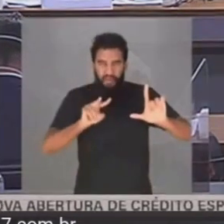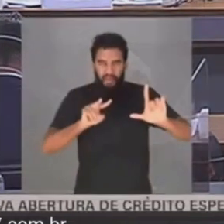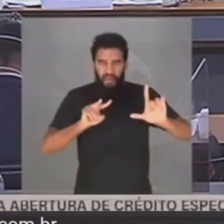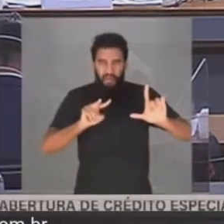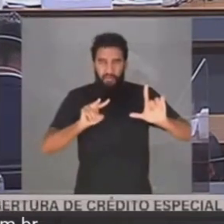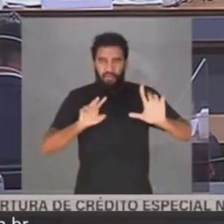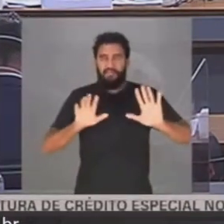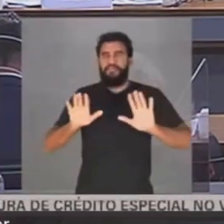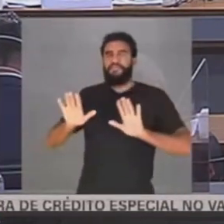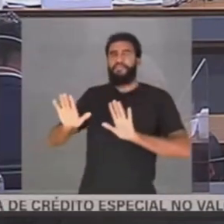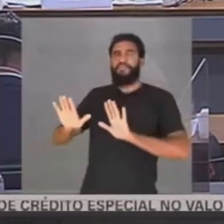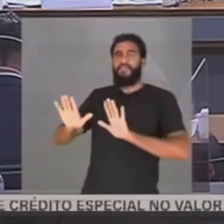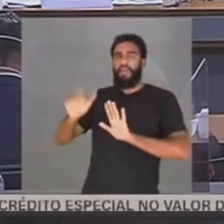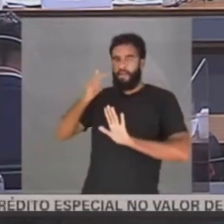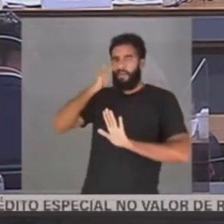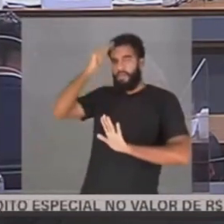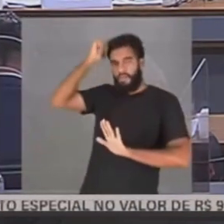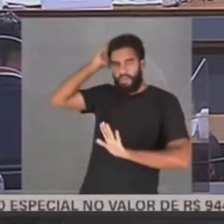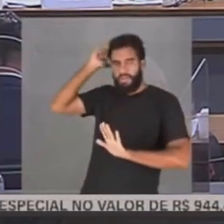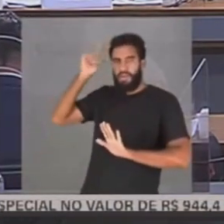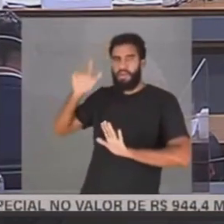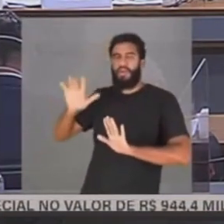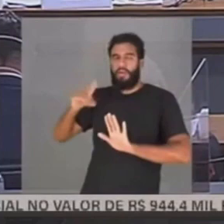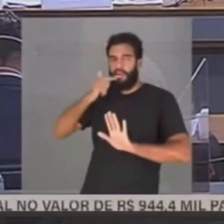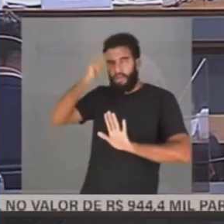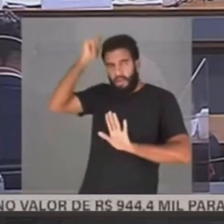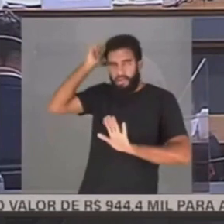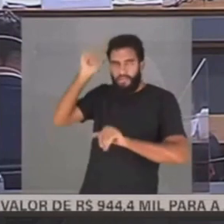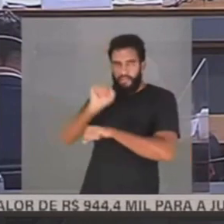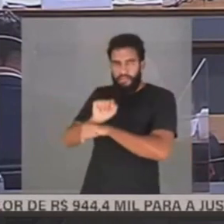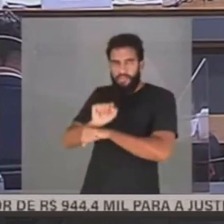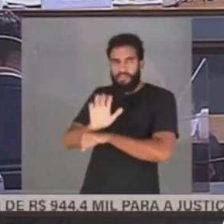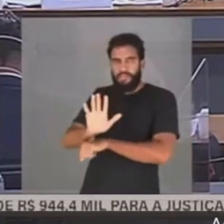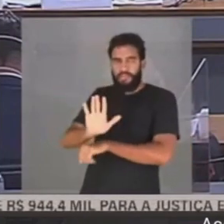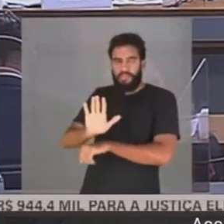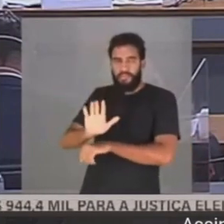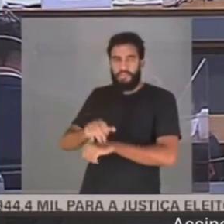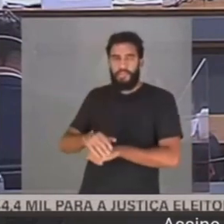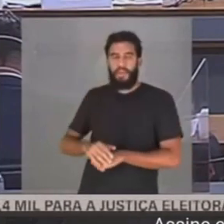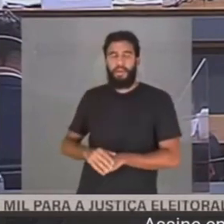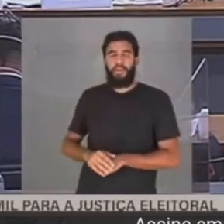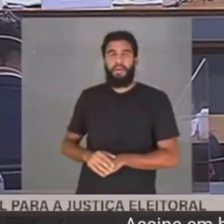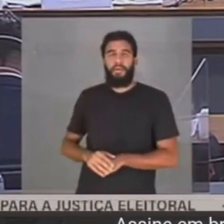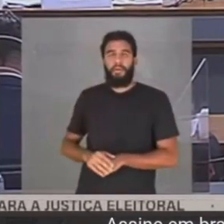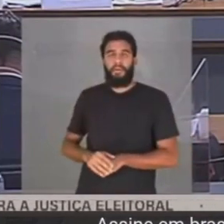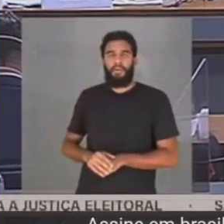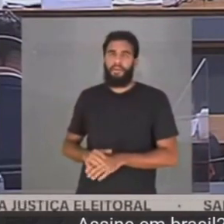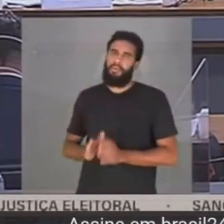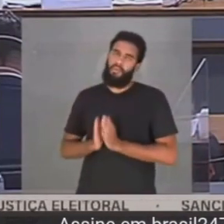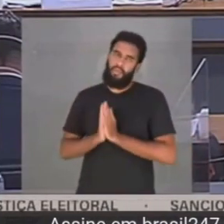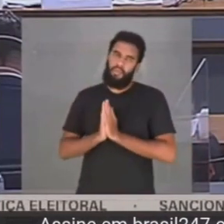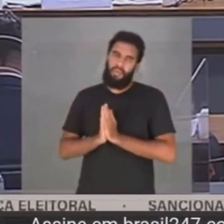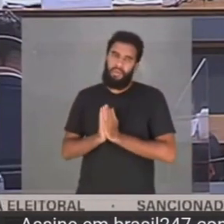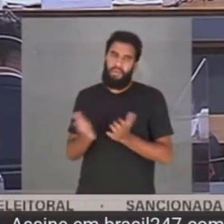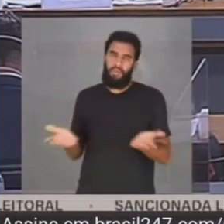que o dia vai subindo. Senhor Luciano, posso pegar. Só um minutinho, senhor Luciano. Só um minutinho. Senhor Luciano, por favor.